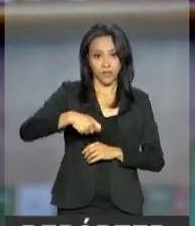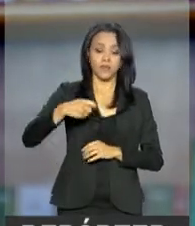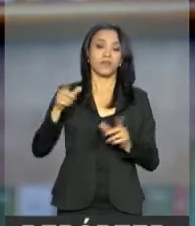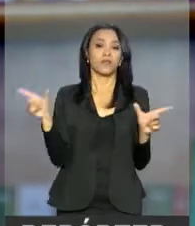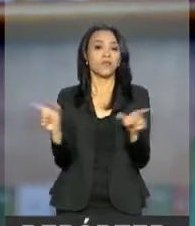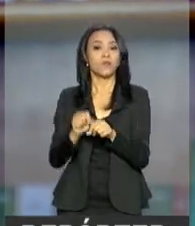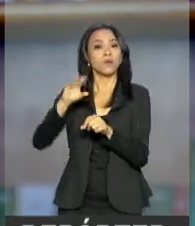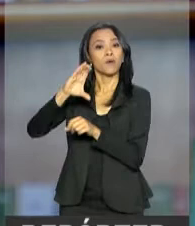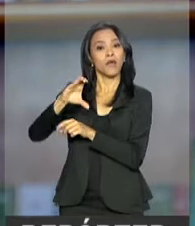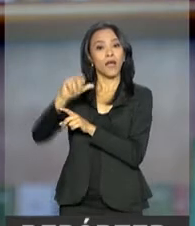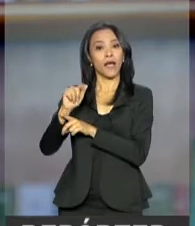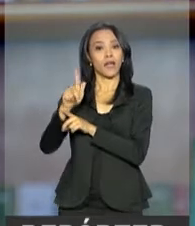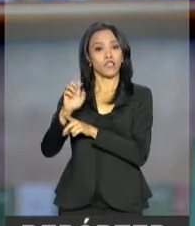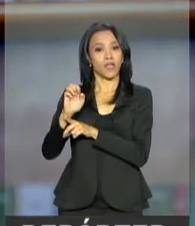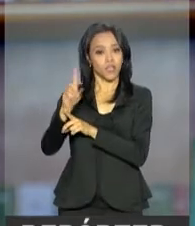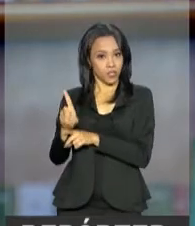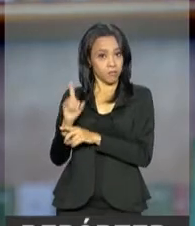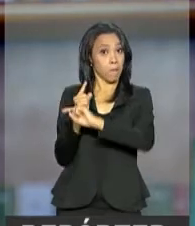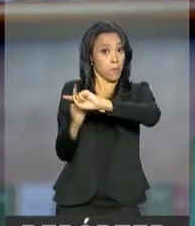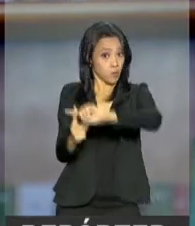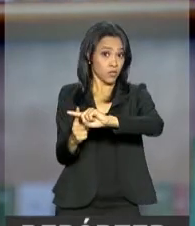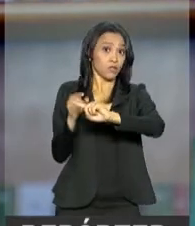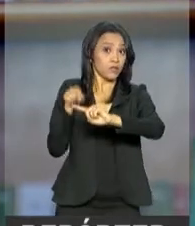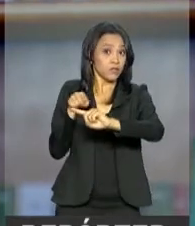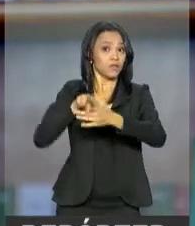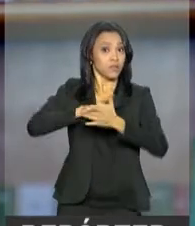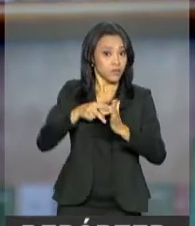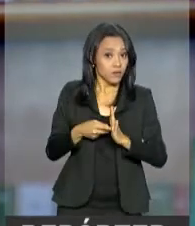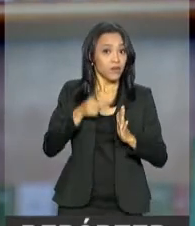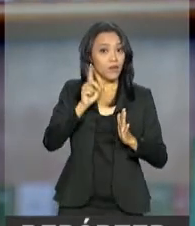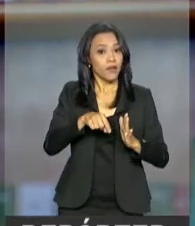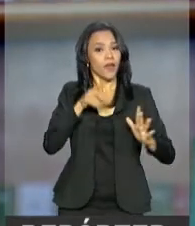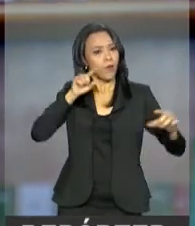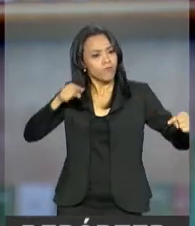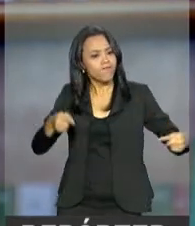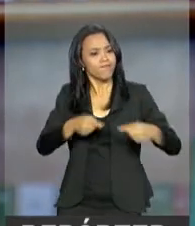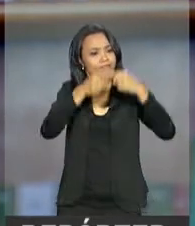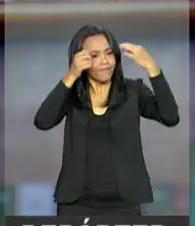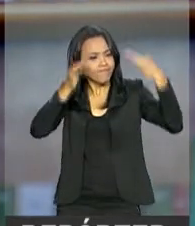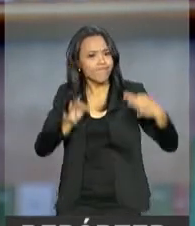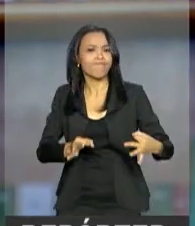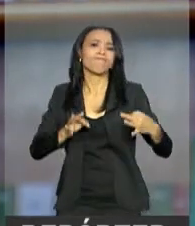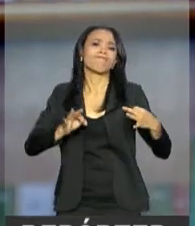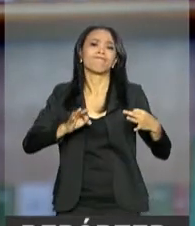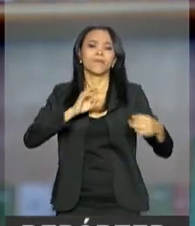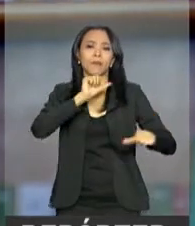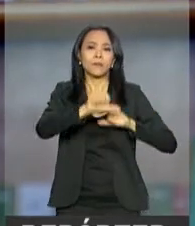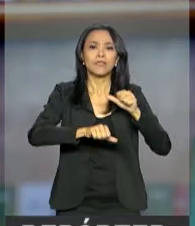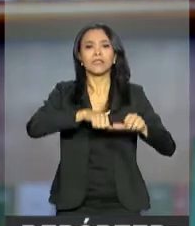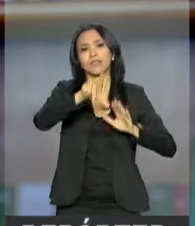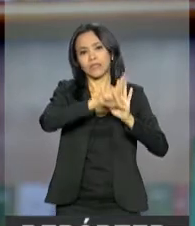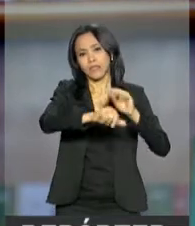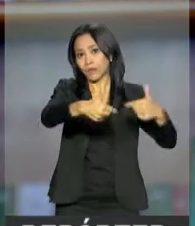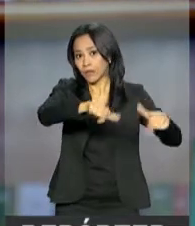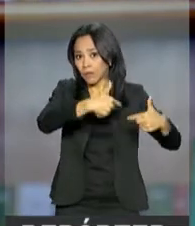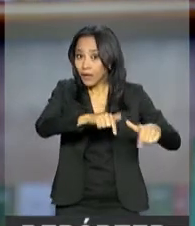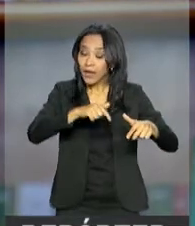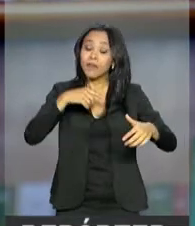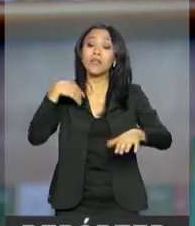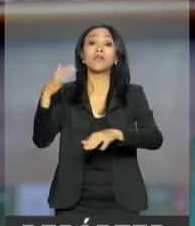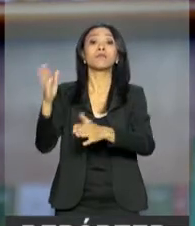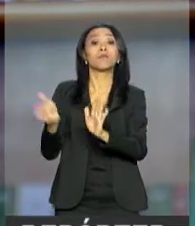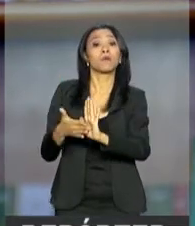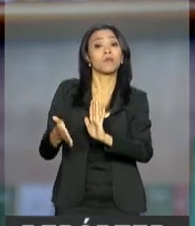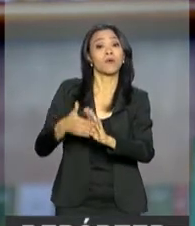CAGED positivo, o que demonstra o acerto da modernização trabalhista e das medidas macroeconômicas adotadas